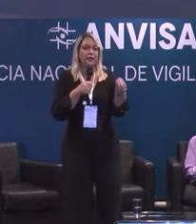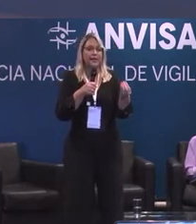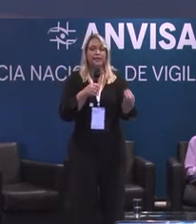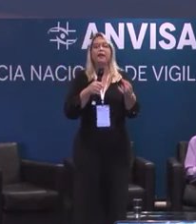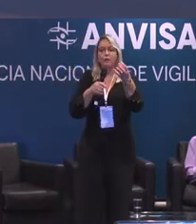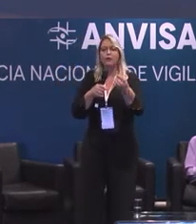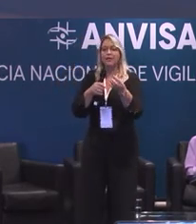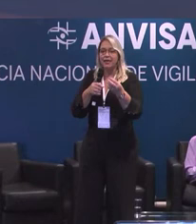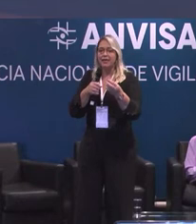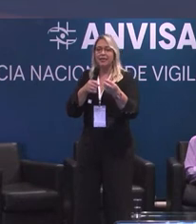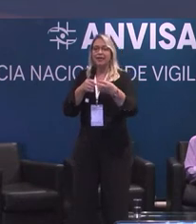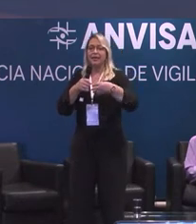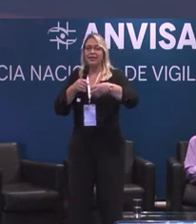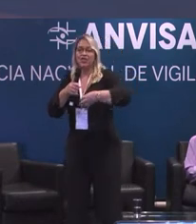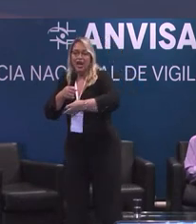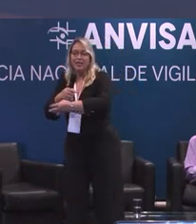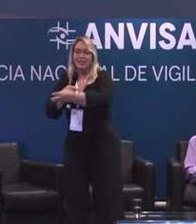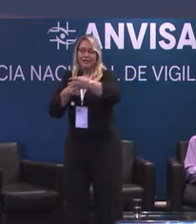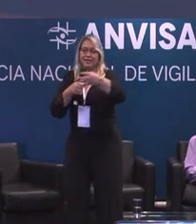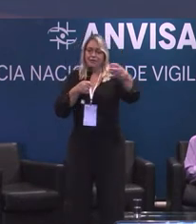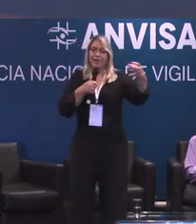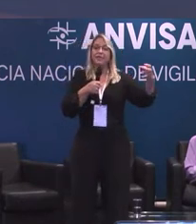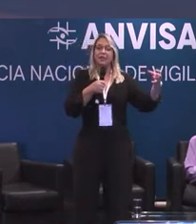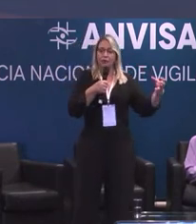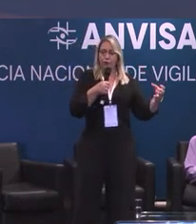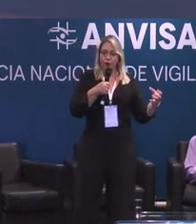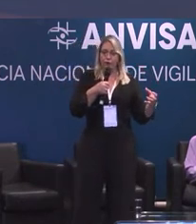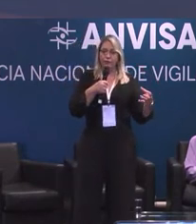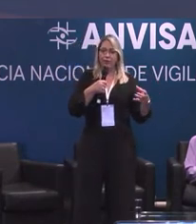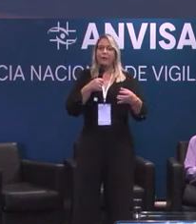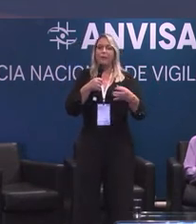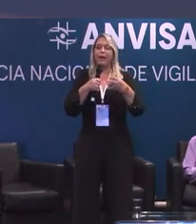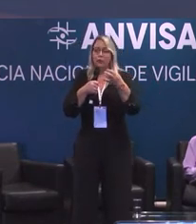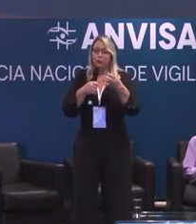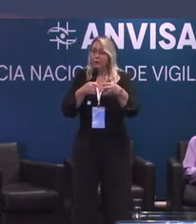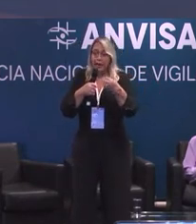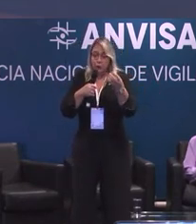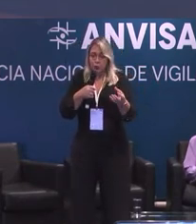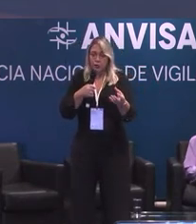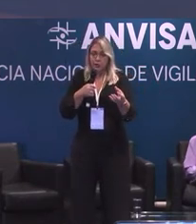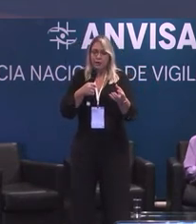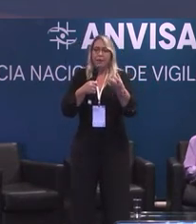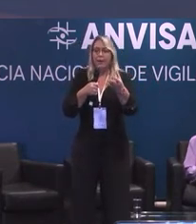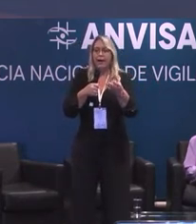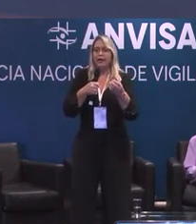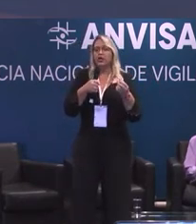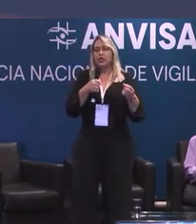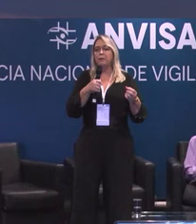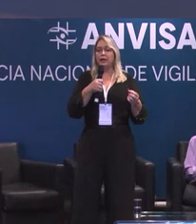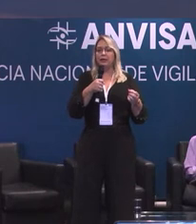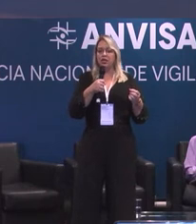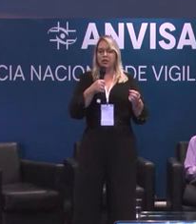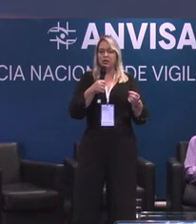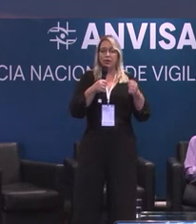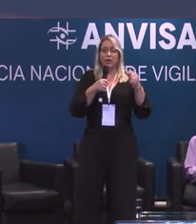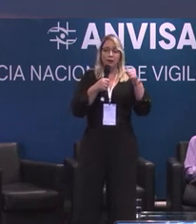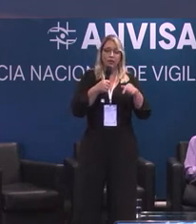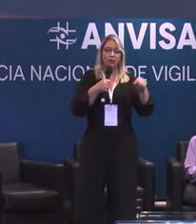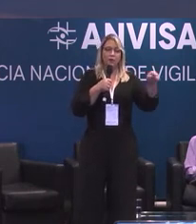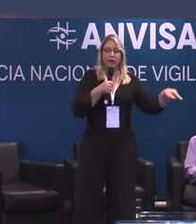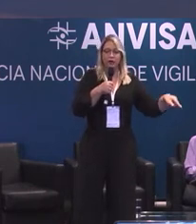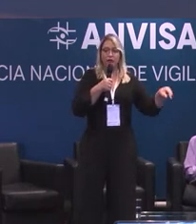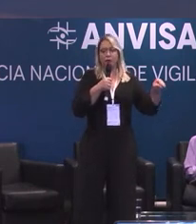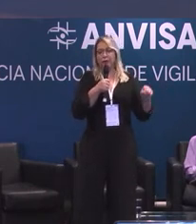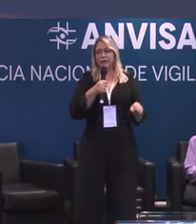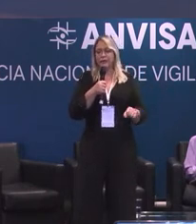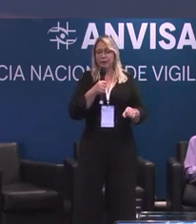formalizada, vocês já se desenvolveram métodos para estimar este risco, inclusive para